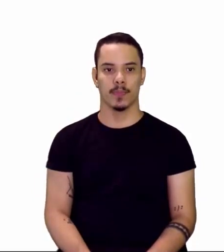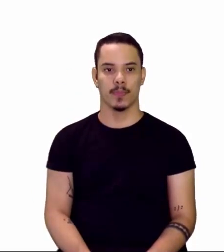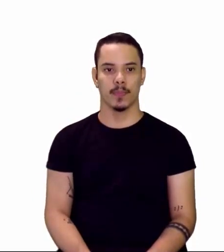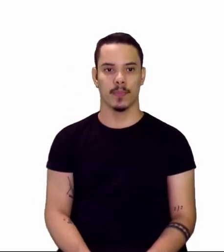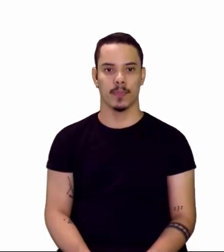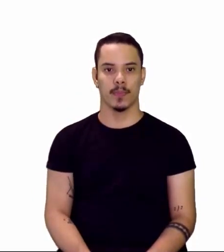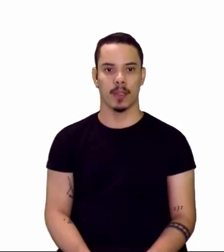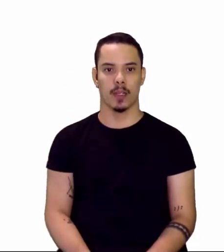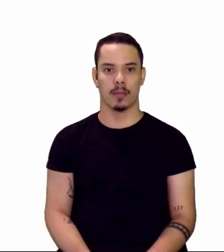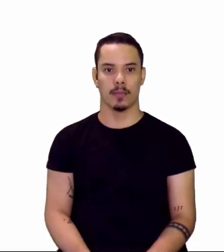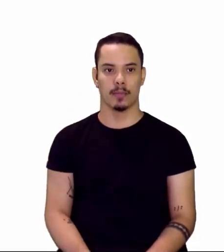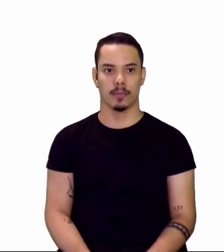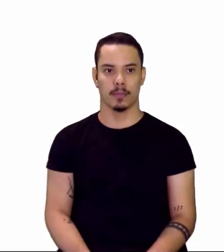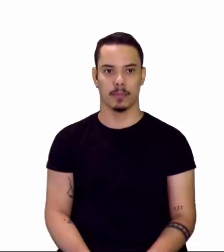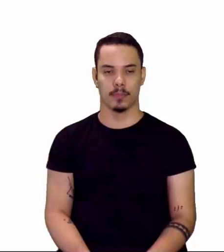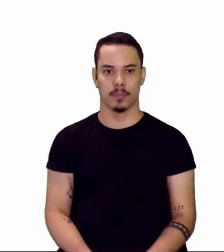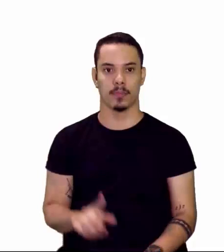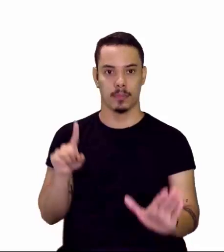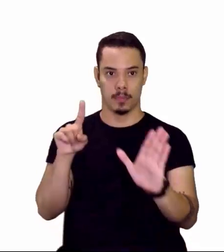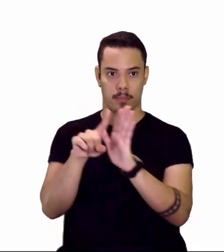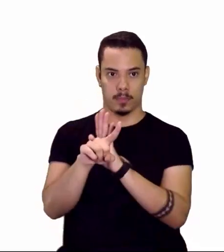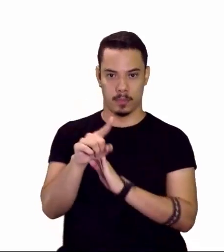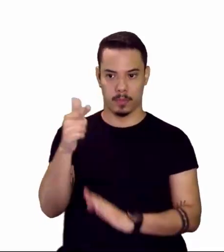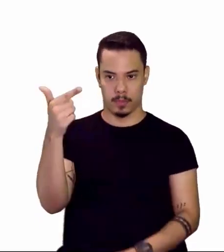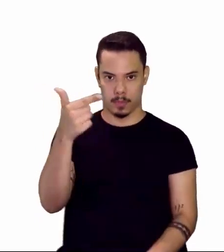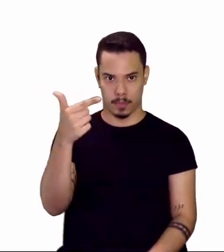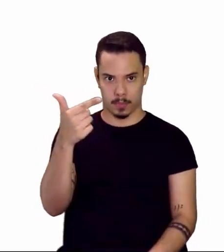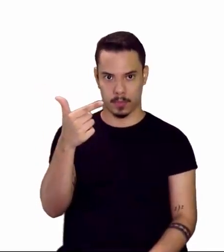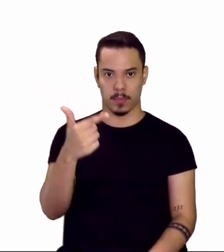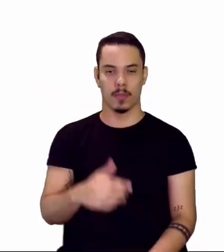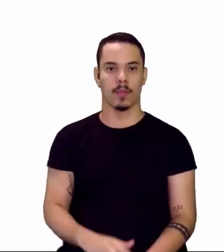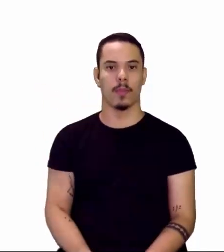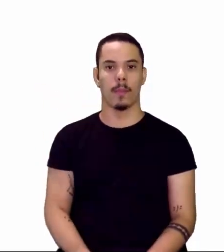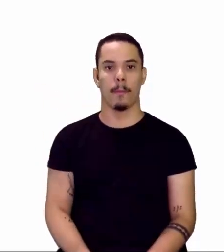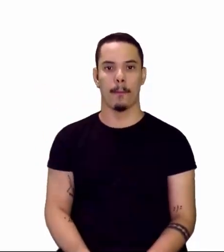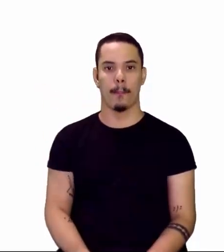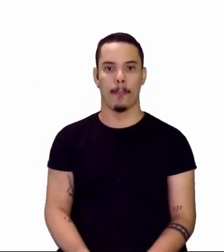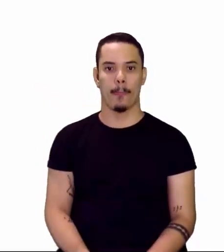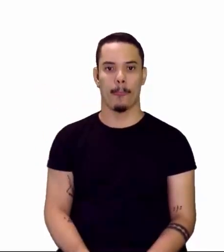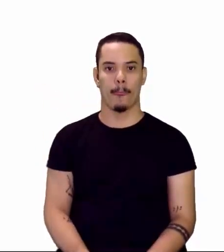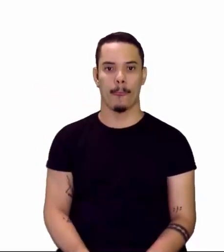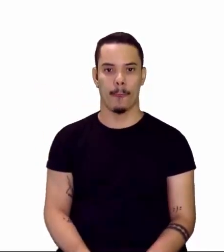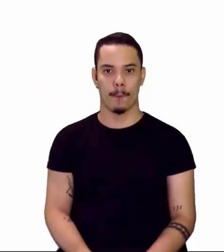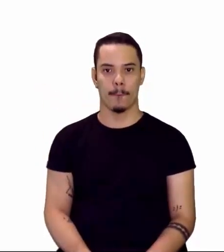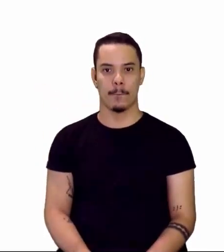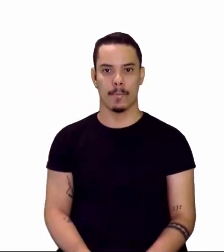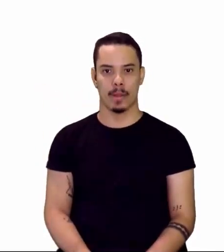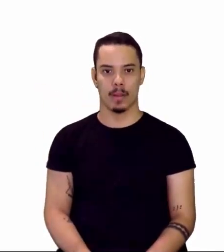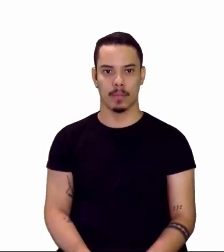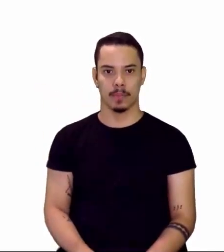lá. As espécies SO2, SO3,